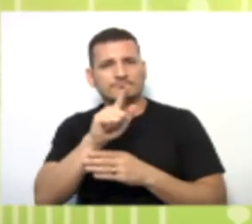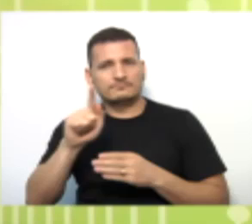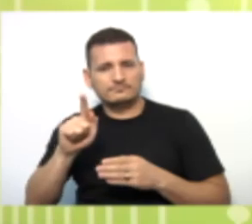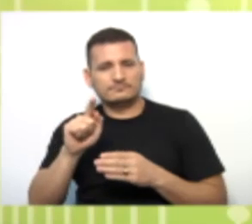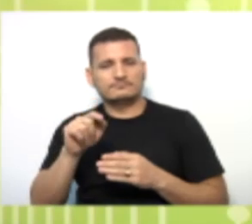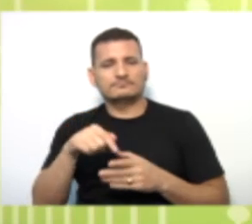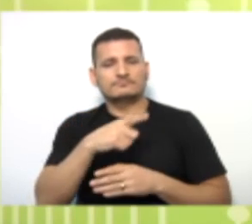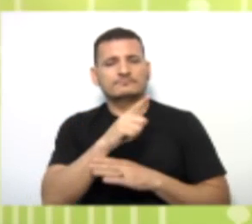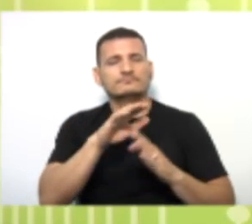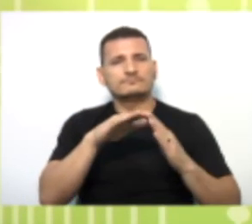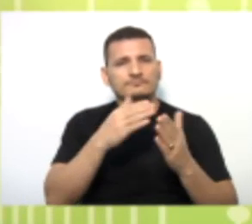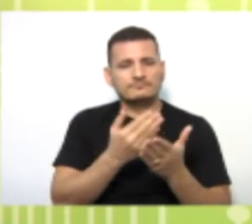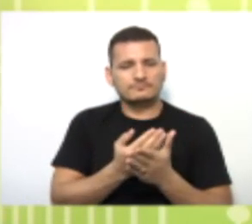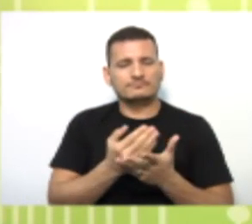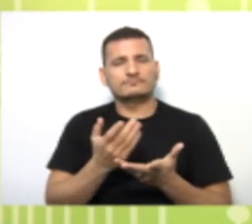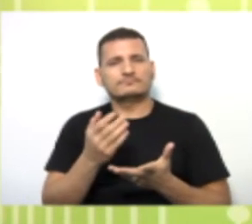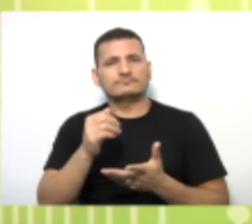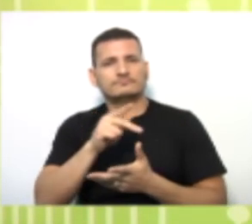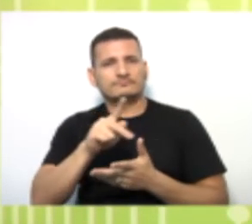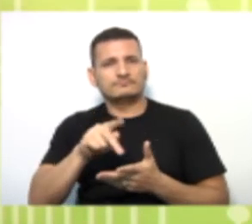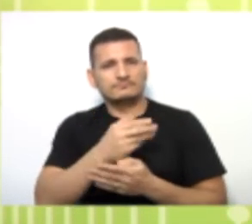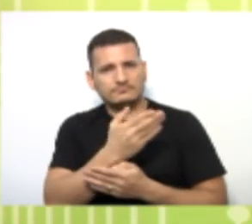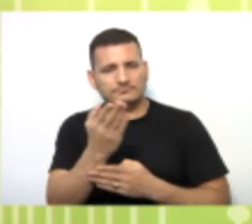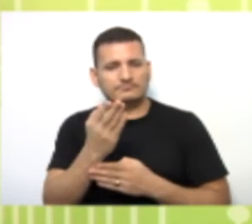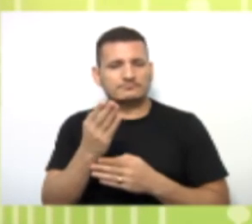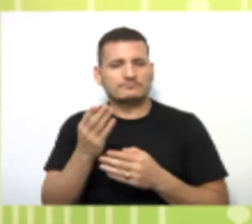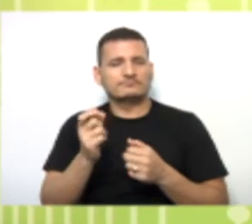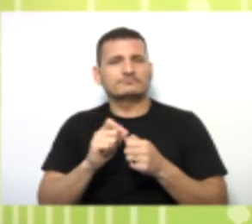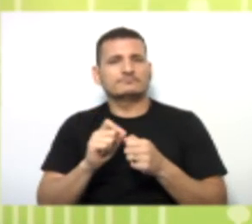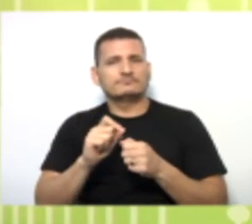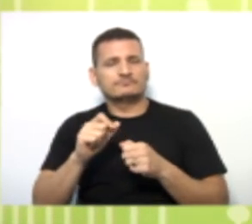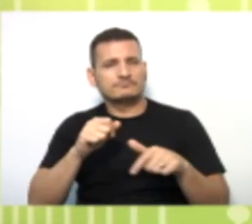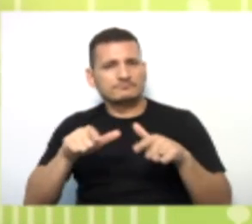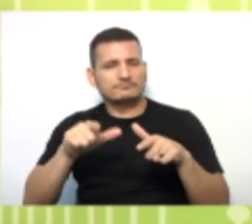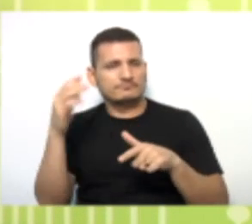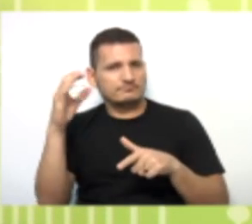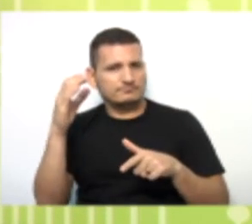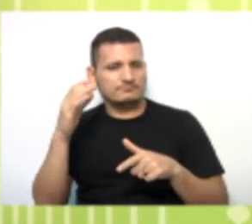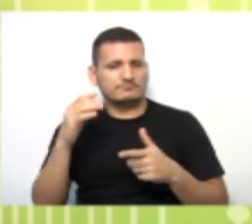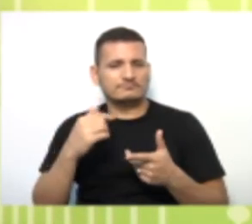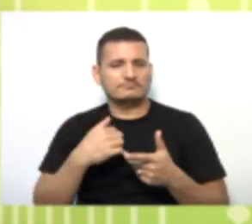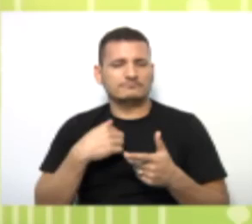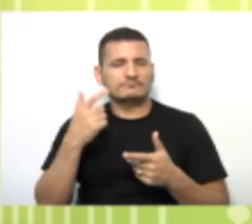escola, levar para professores de vocês. Pô, vou fazer um trabalho de ciência, professor. Eu consigo